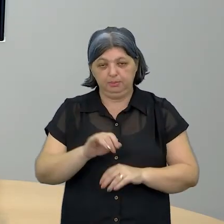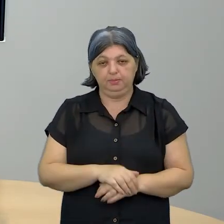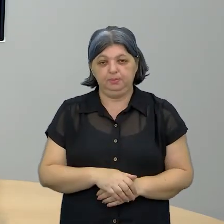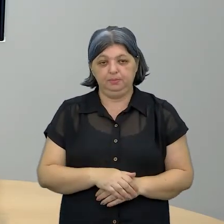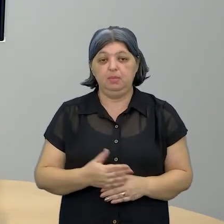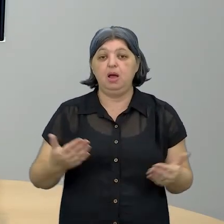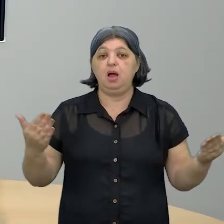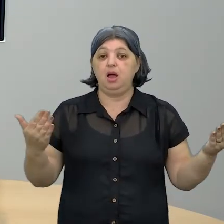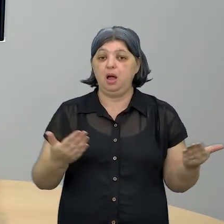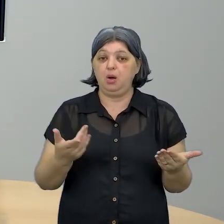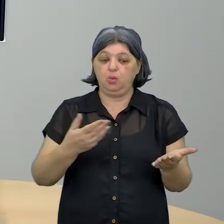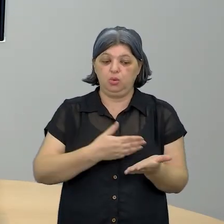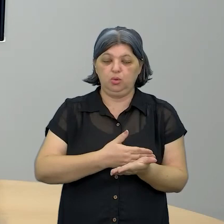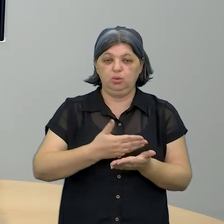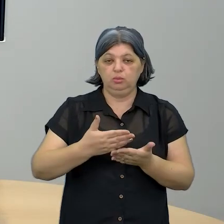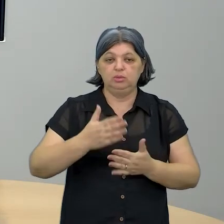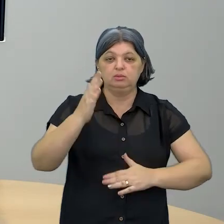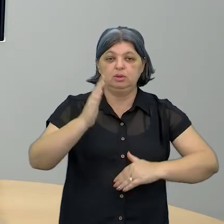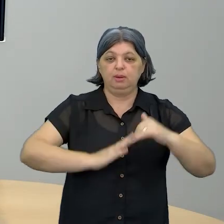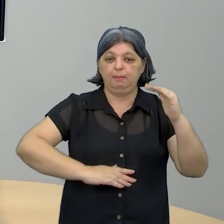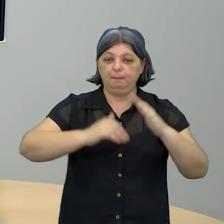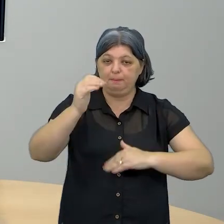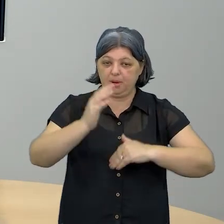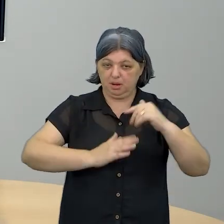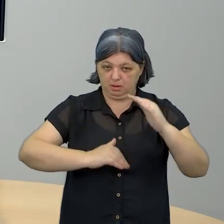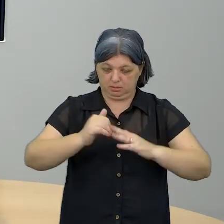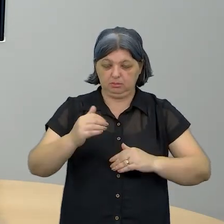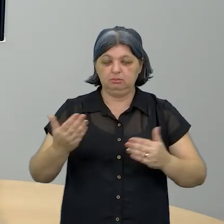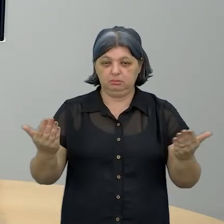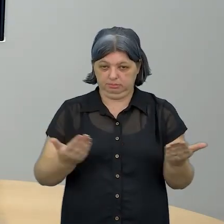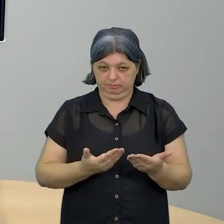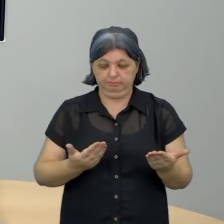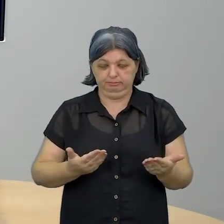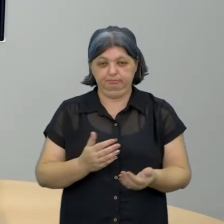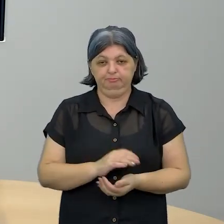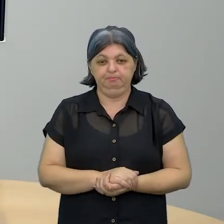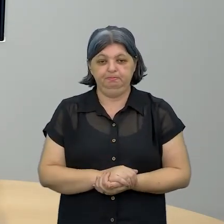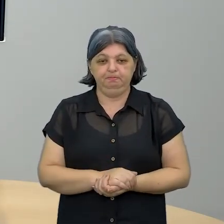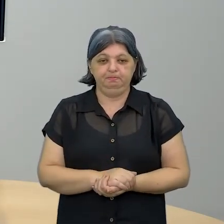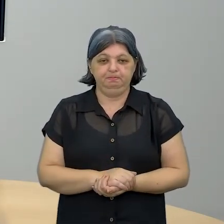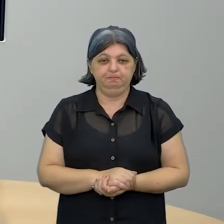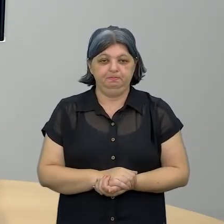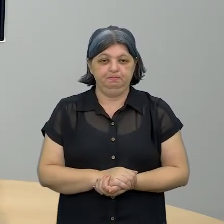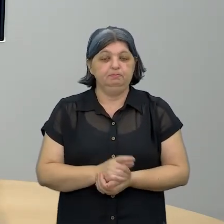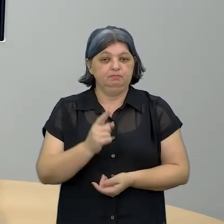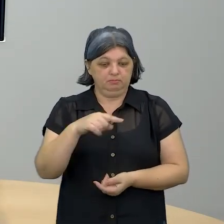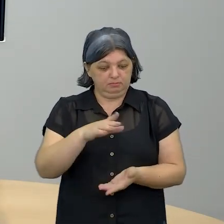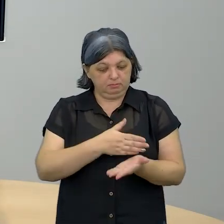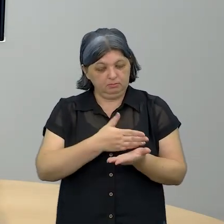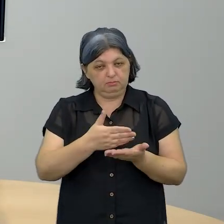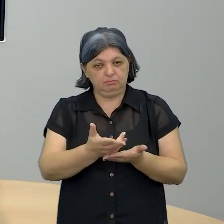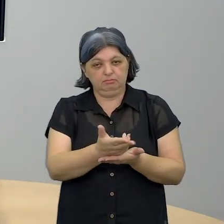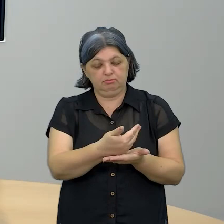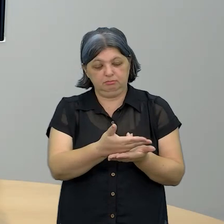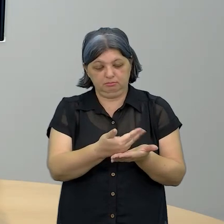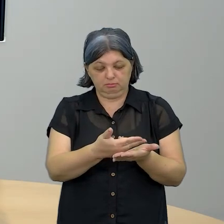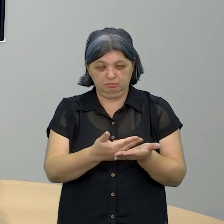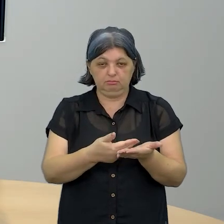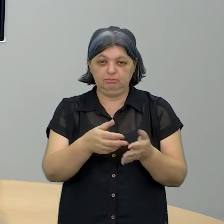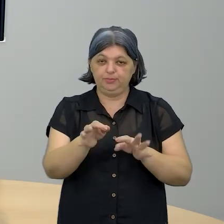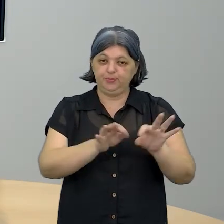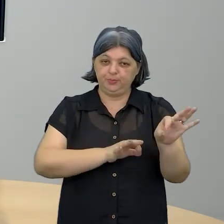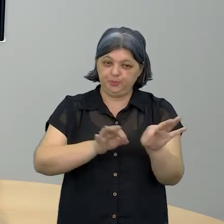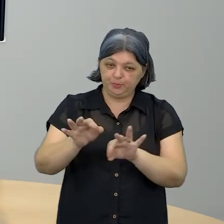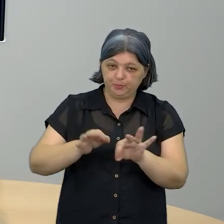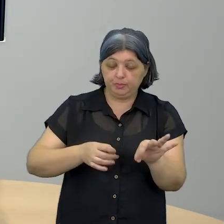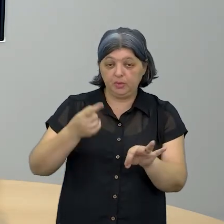hora de começar a mão na massa, é a hora de concretizar, tudo bem? Então, comece a desenhar o seu projeto, comece